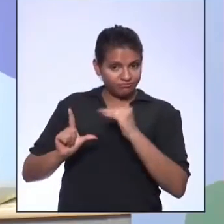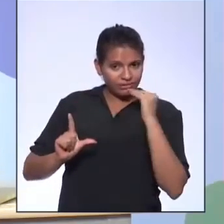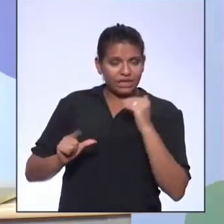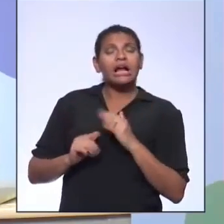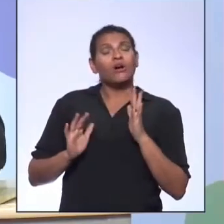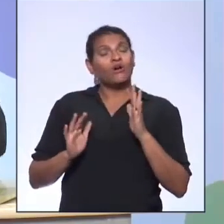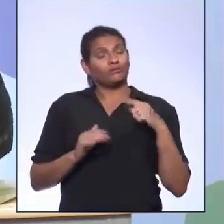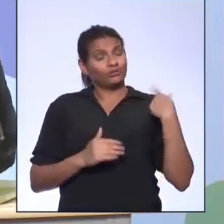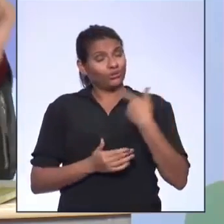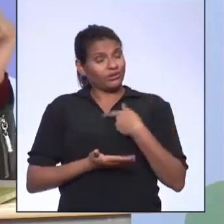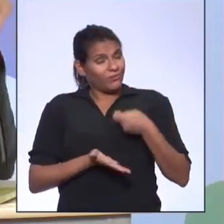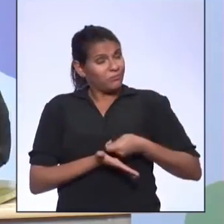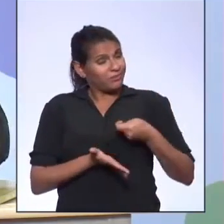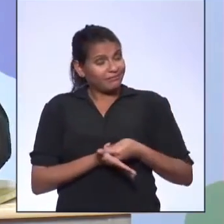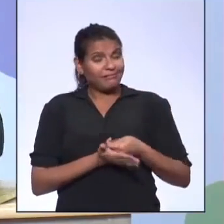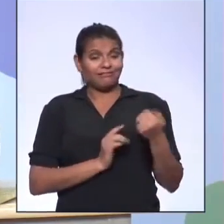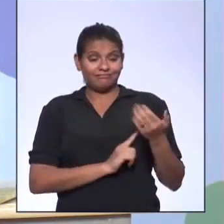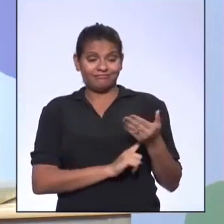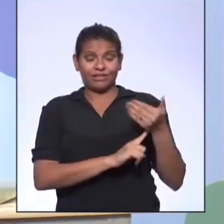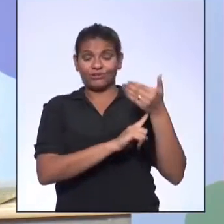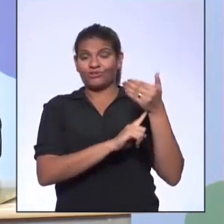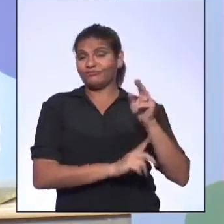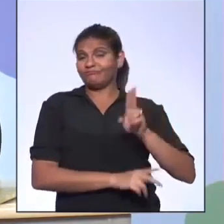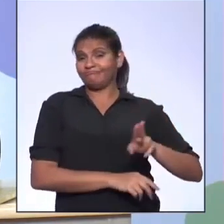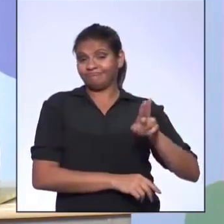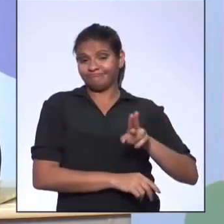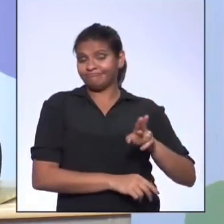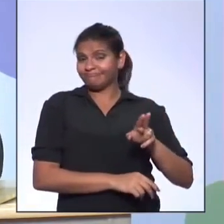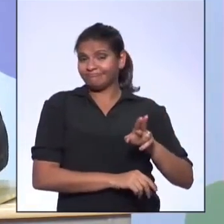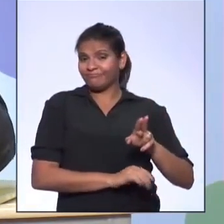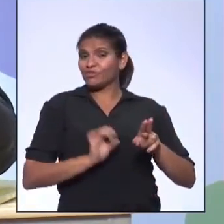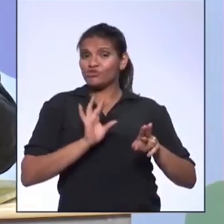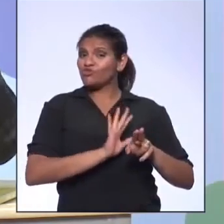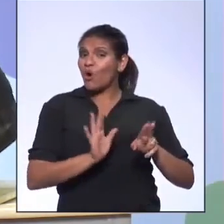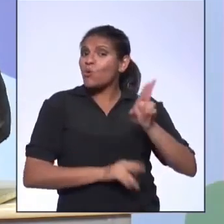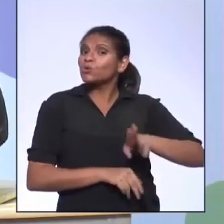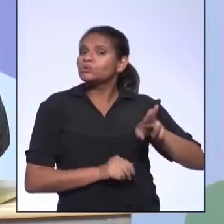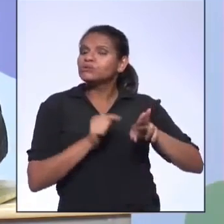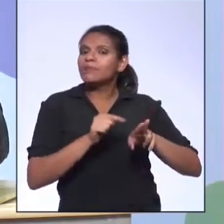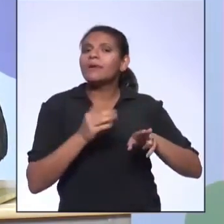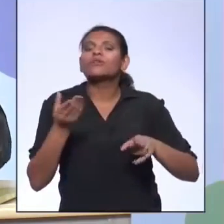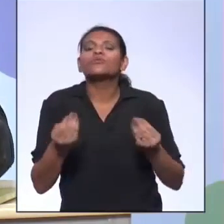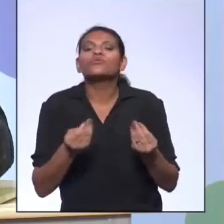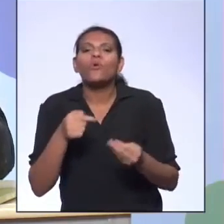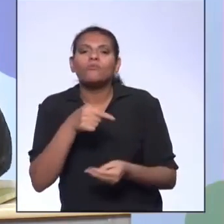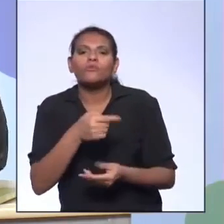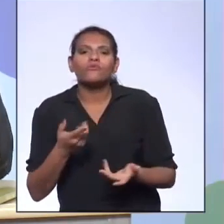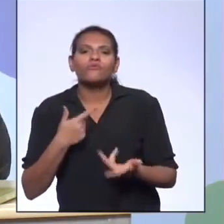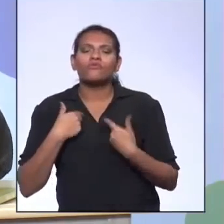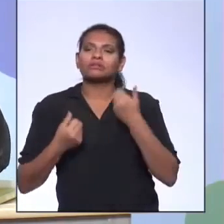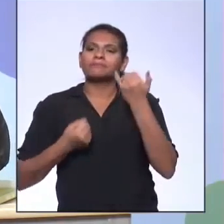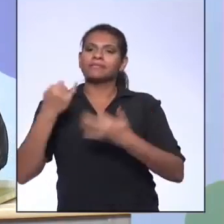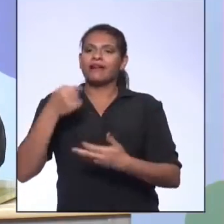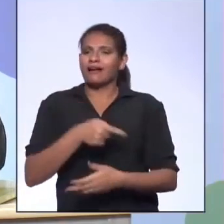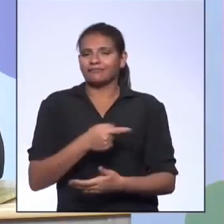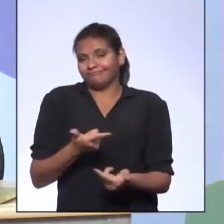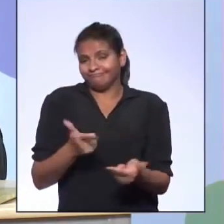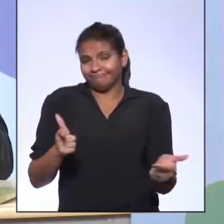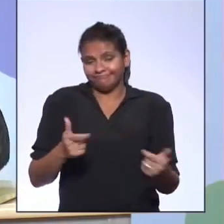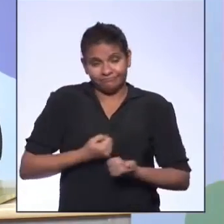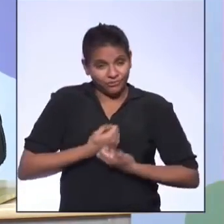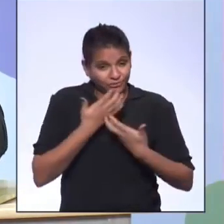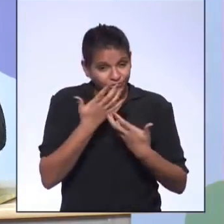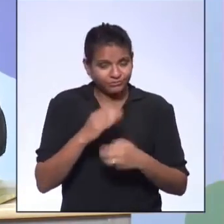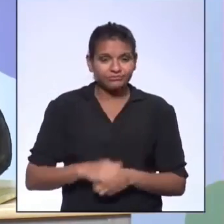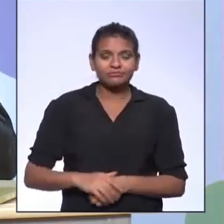tecnologia, as tecnologias, e não apenas falarmos dela. Então, como que nós vamos defender essa ideia? Tem a outra,